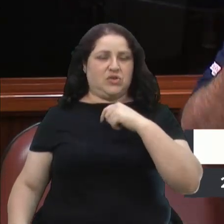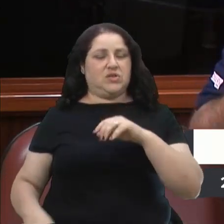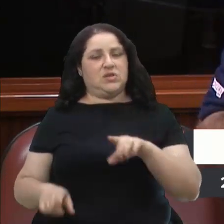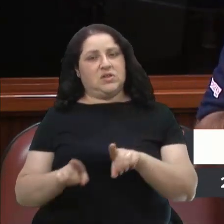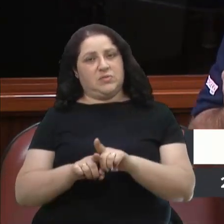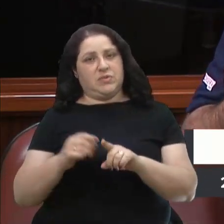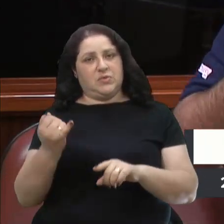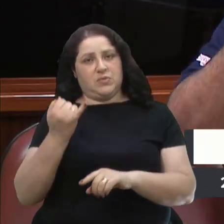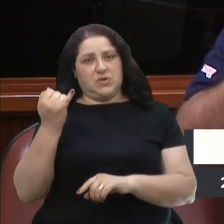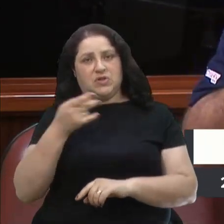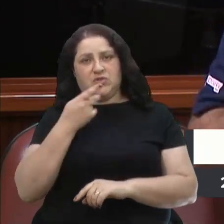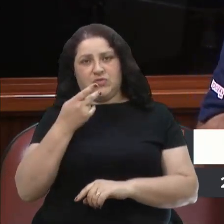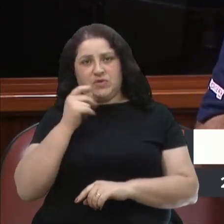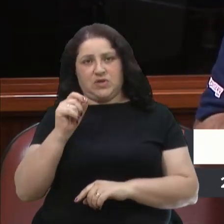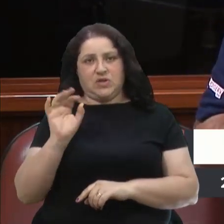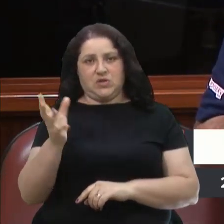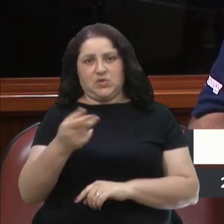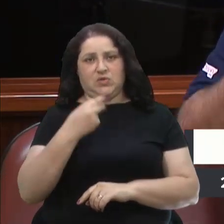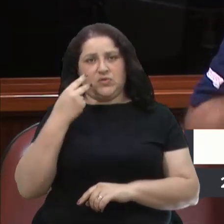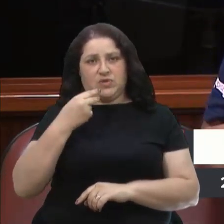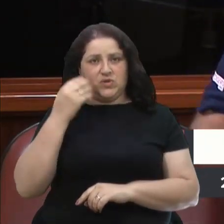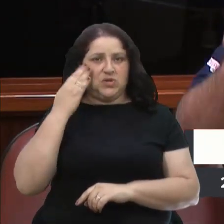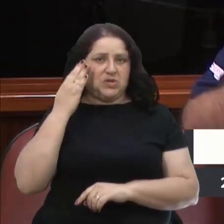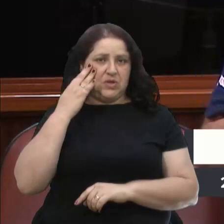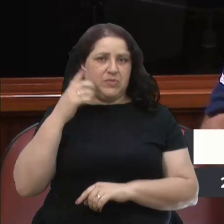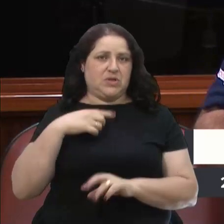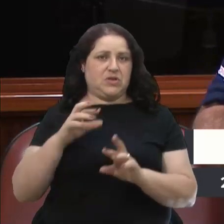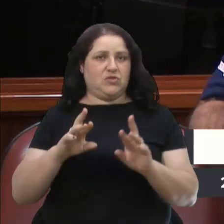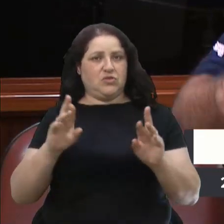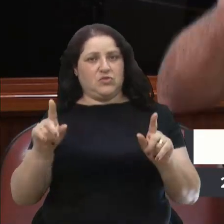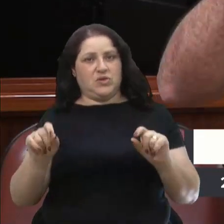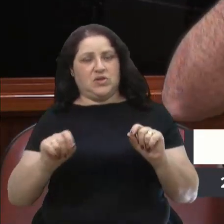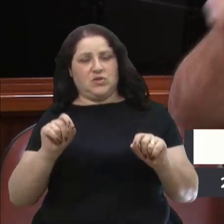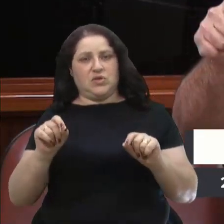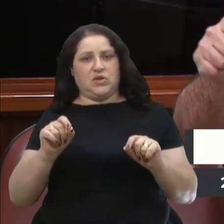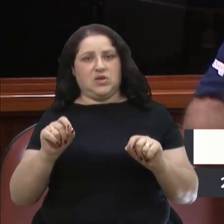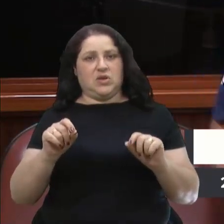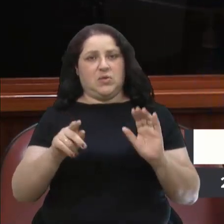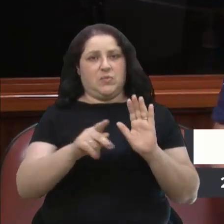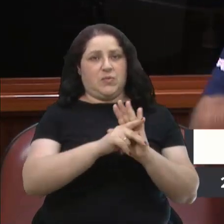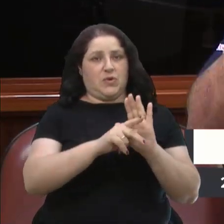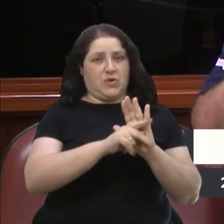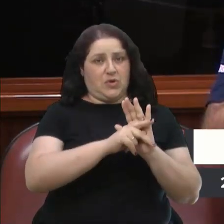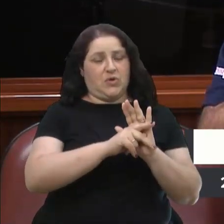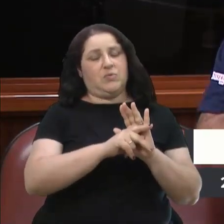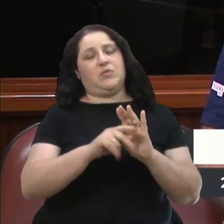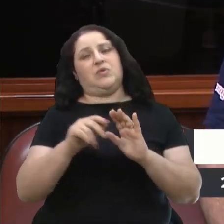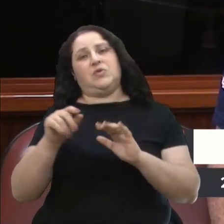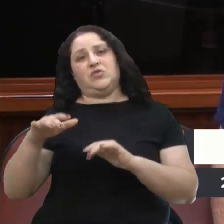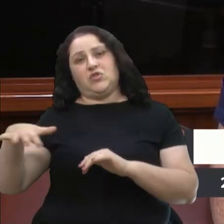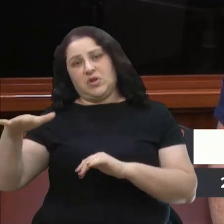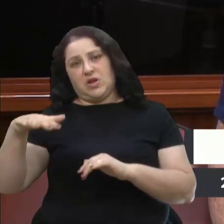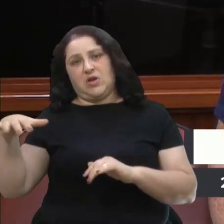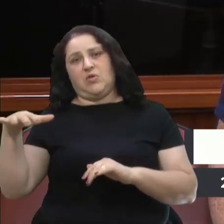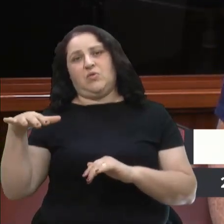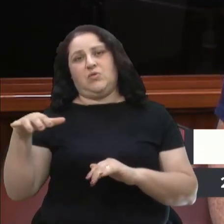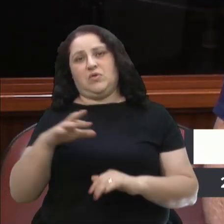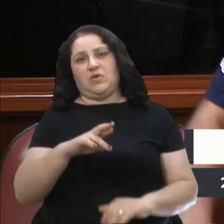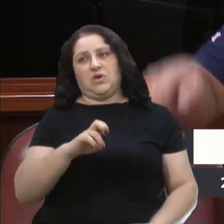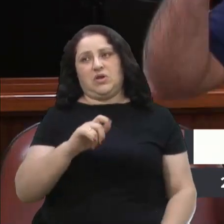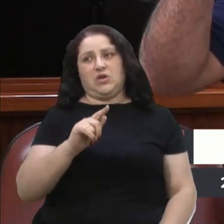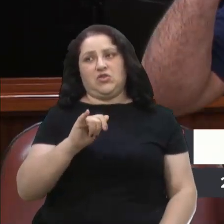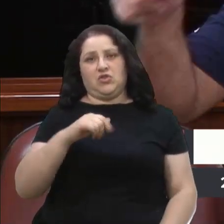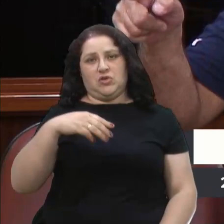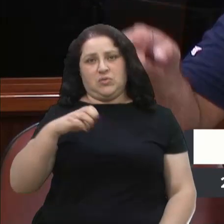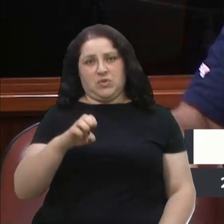importante destacar, né, para que todos os vereadores saibam a diferença entre o regime próprio e o regime geral. Que